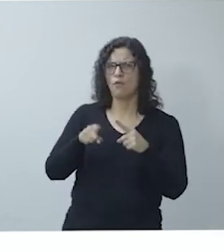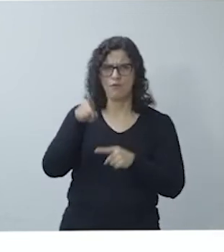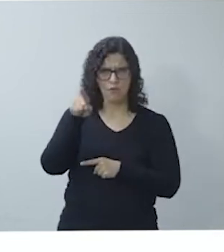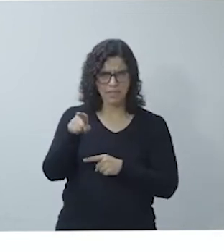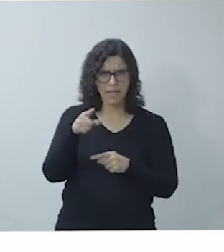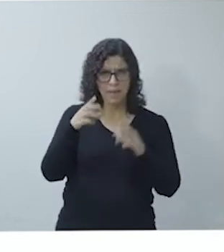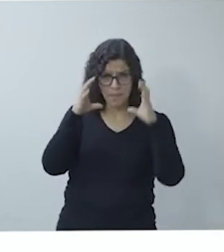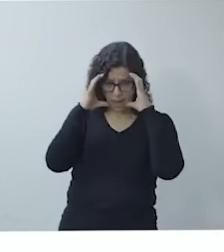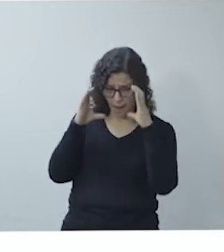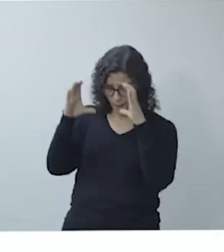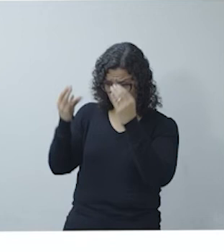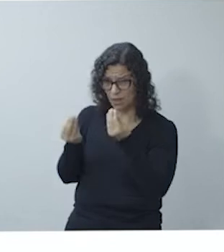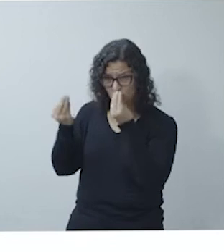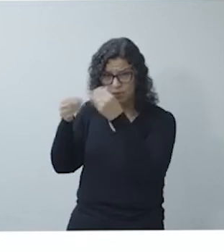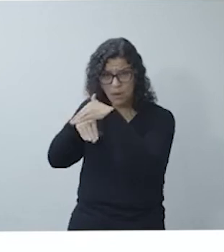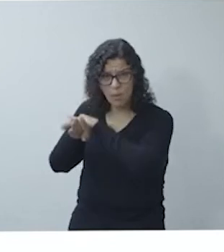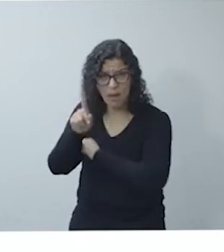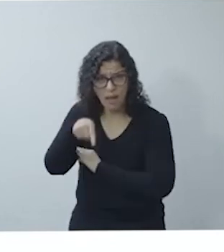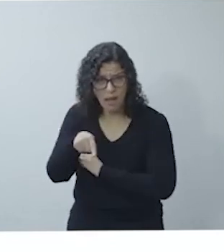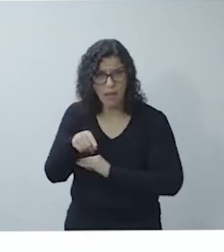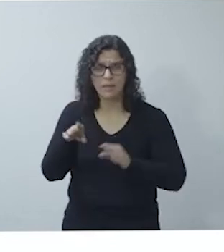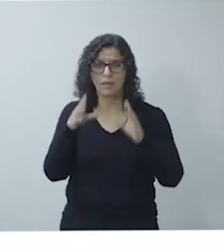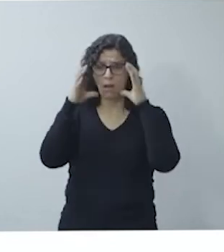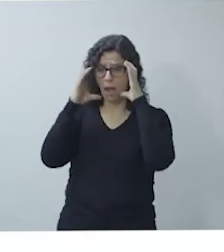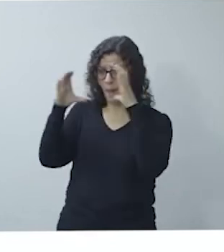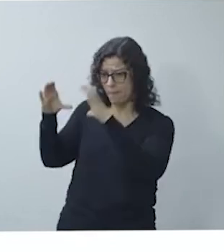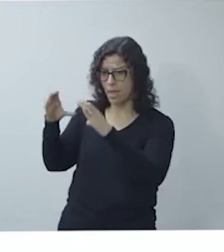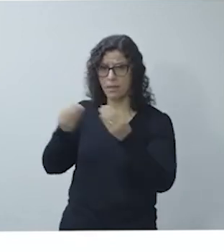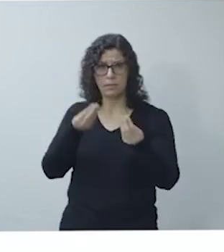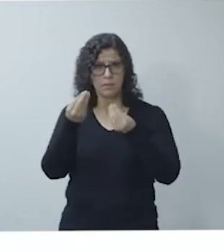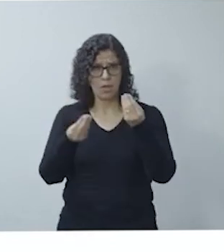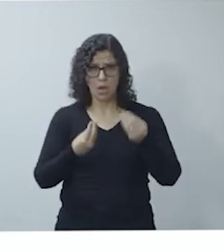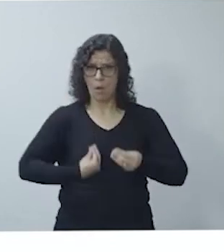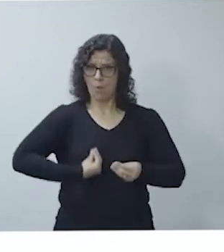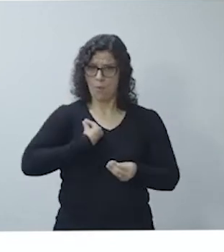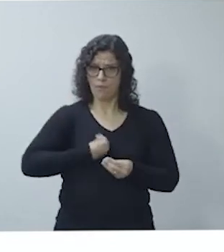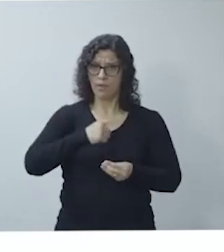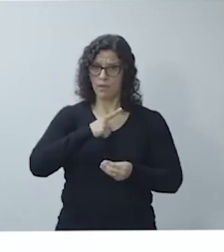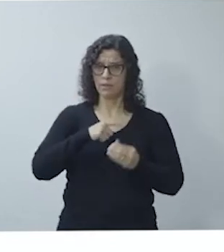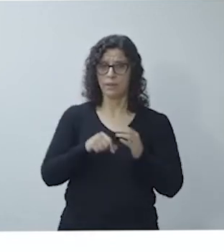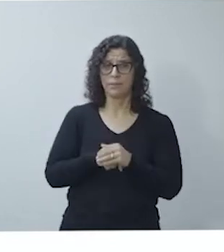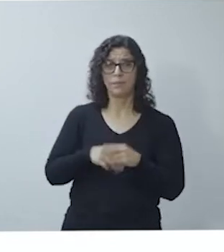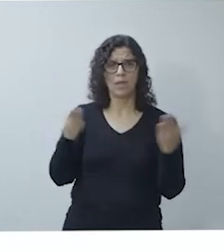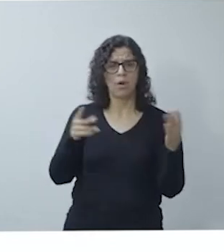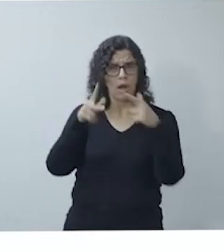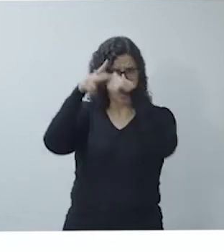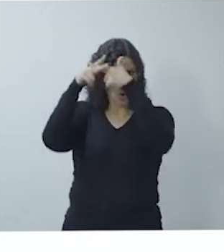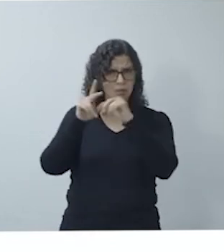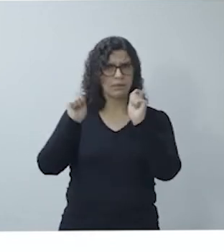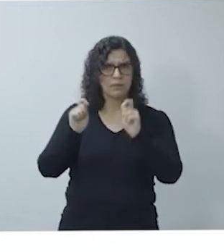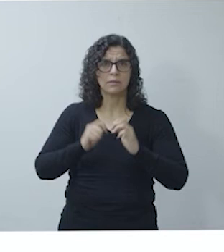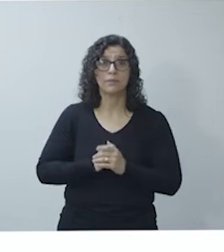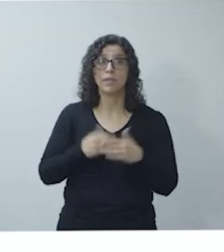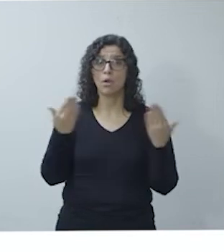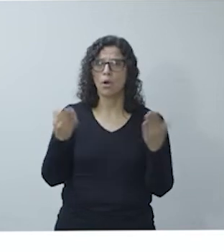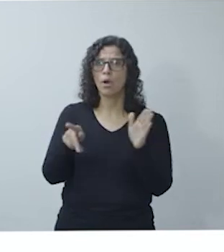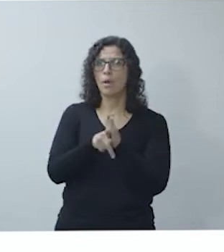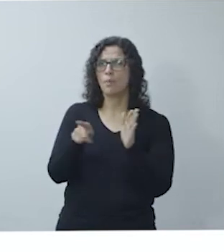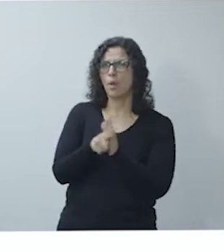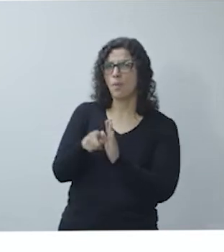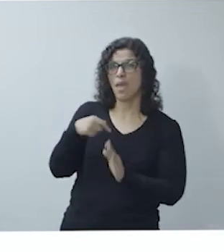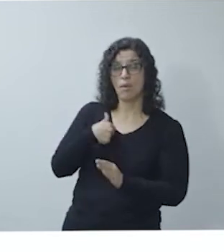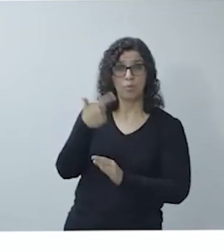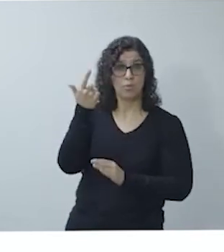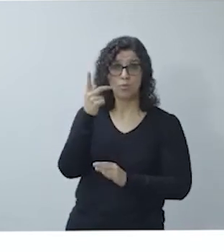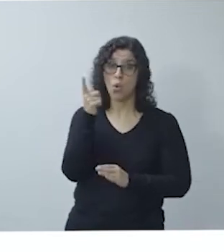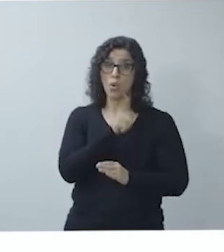senhor fica com a minha cabeça? Se a deixar? Pois aqui a tem. Conserte-a. O diabo é que eu